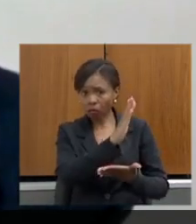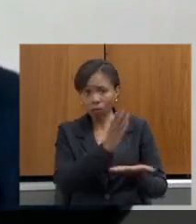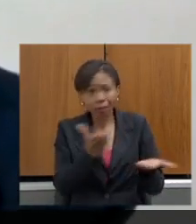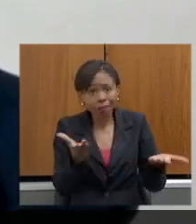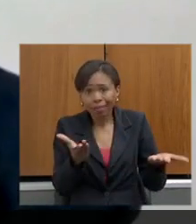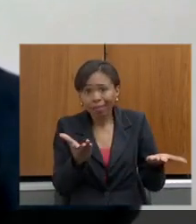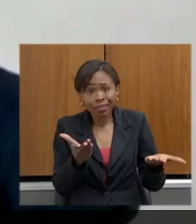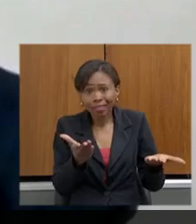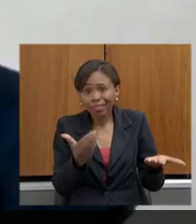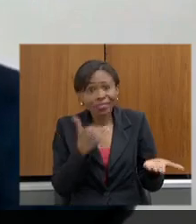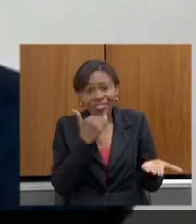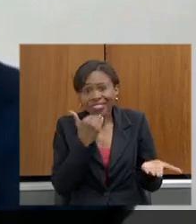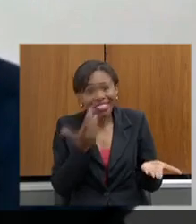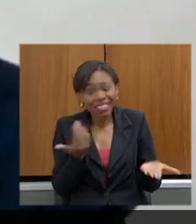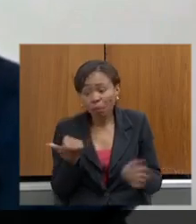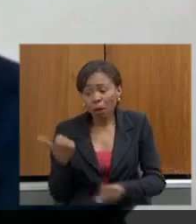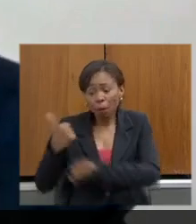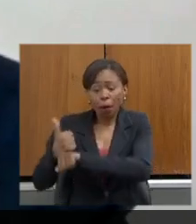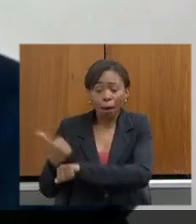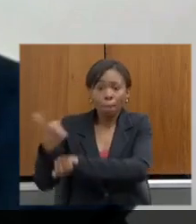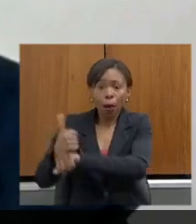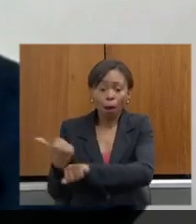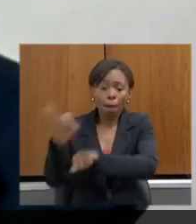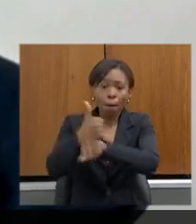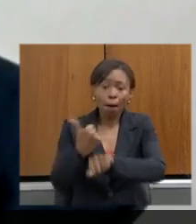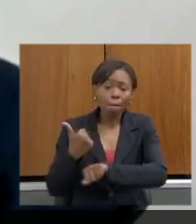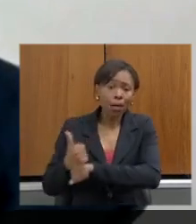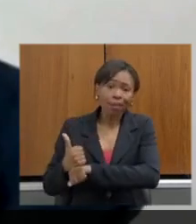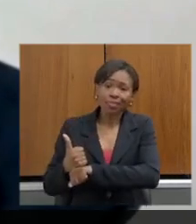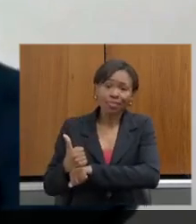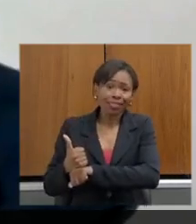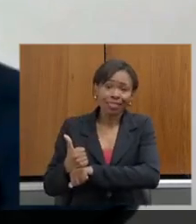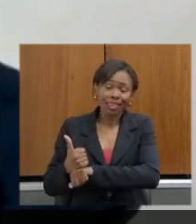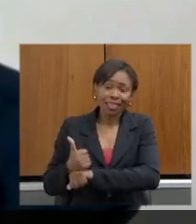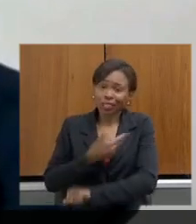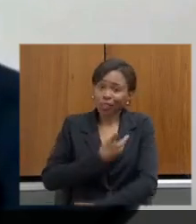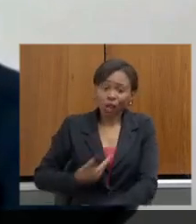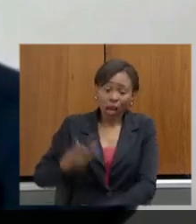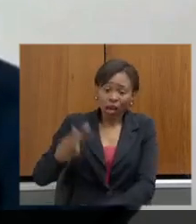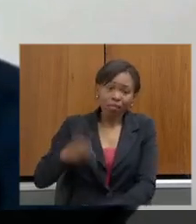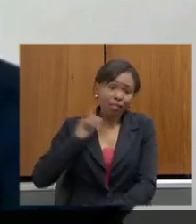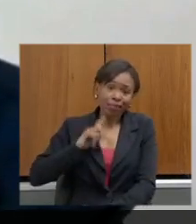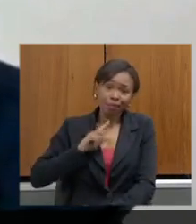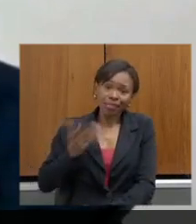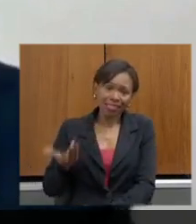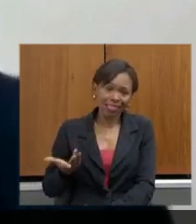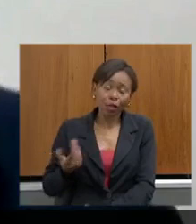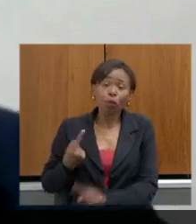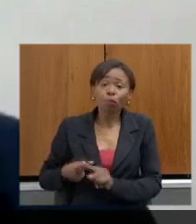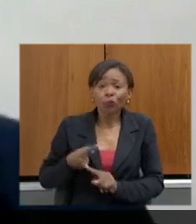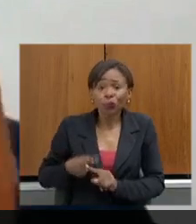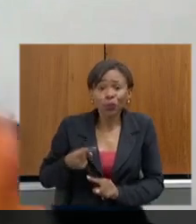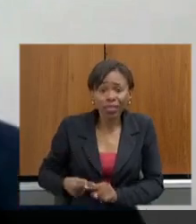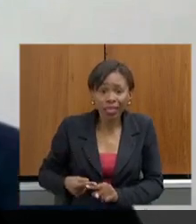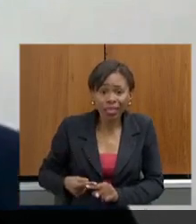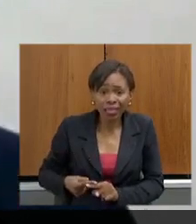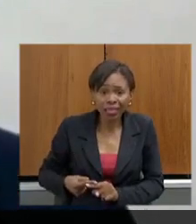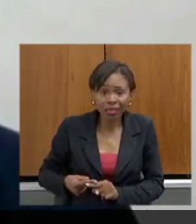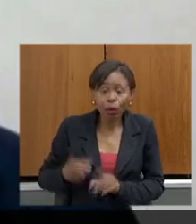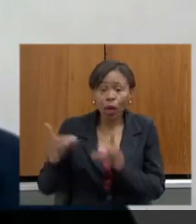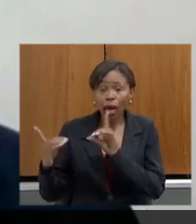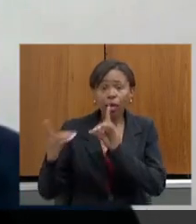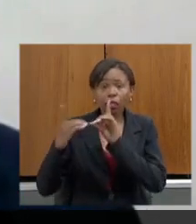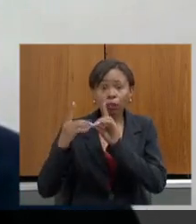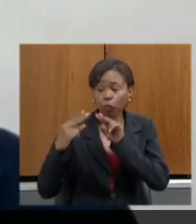são mais suficientes para preencher um quadro EA necessidade do Estado de Minas Gerais por quê Porque o plantão